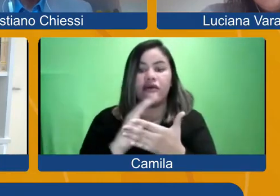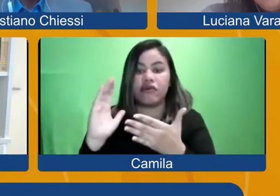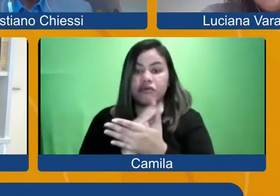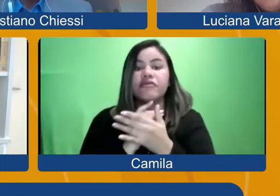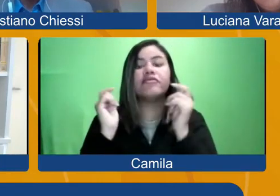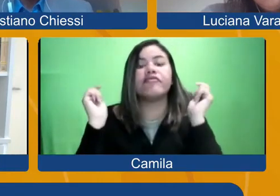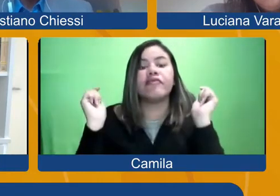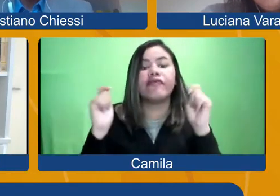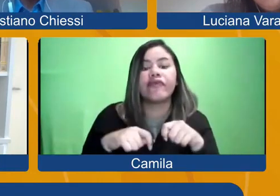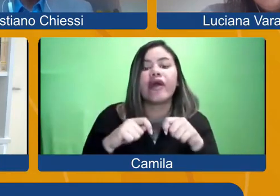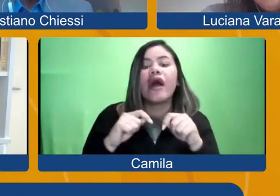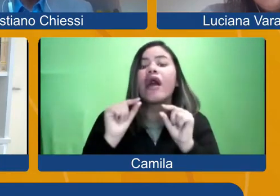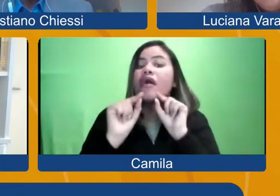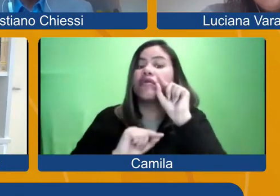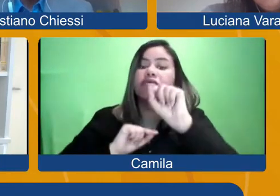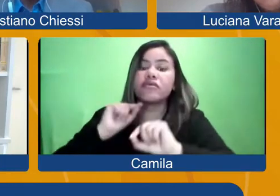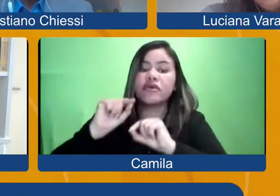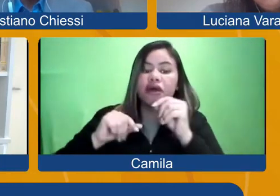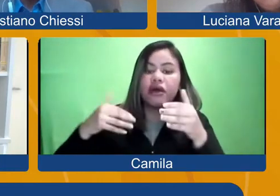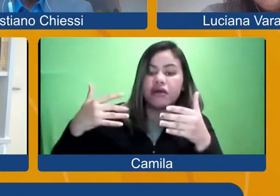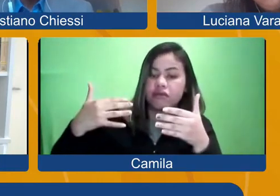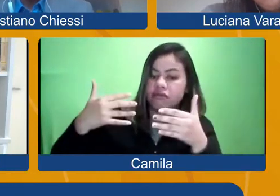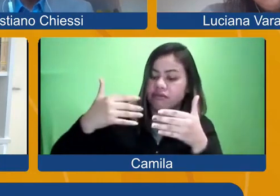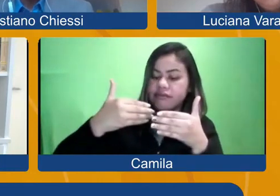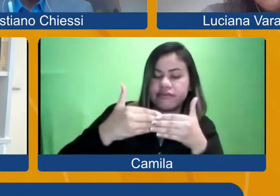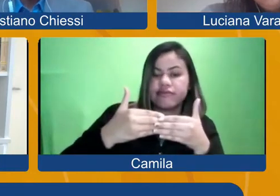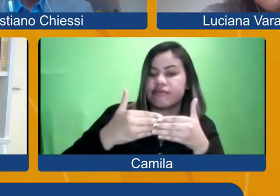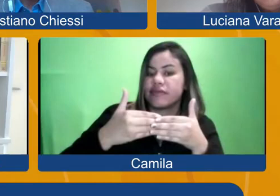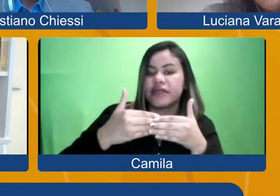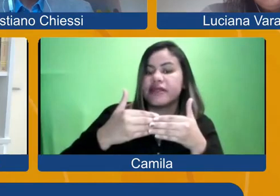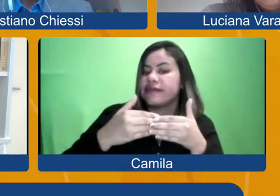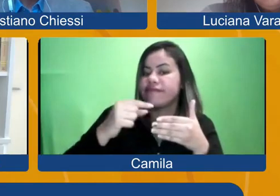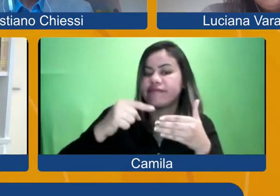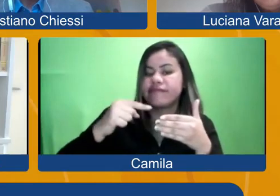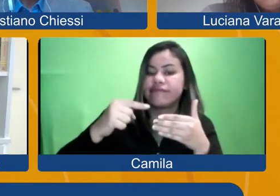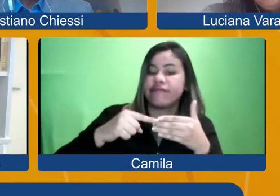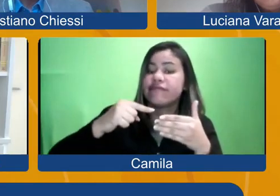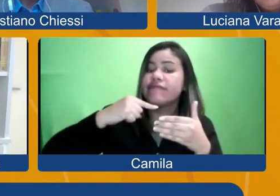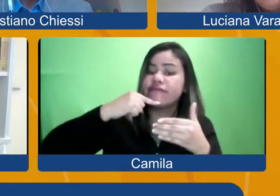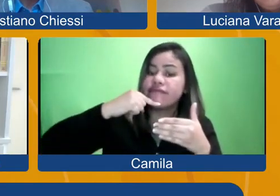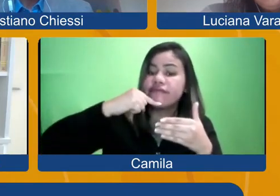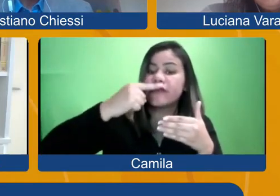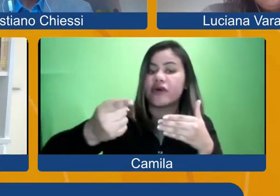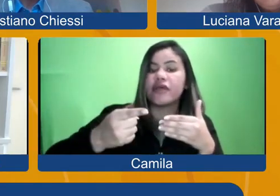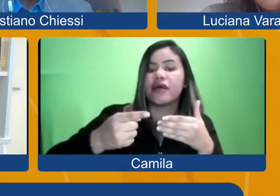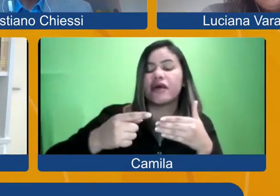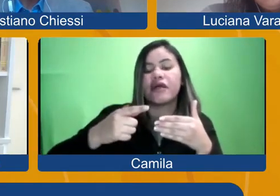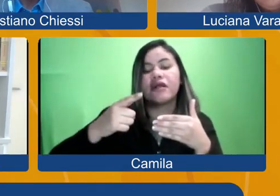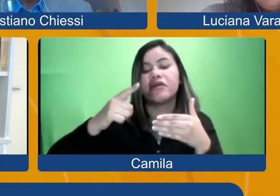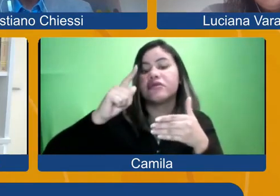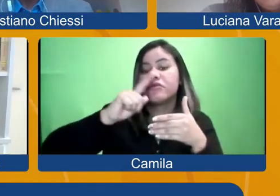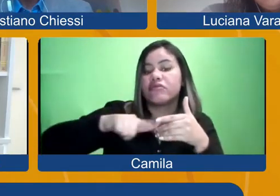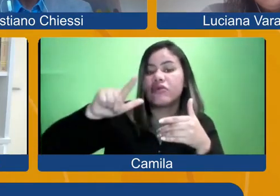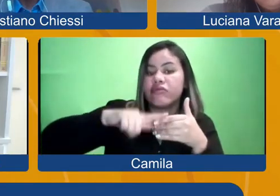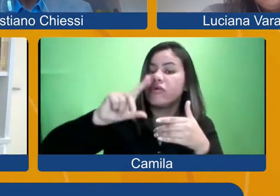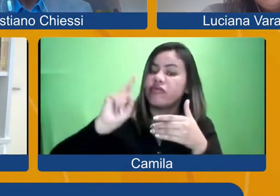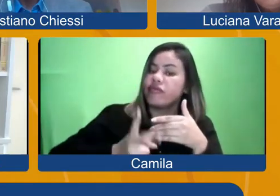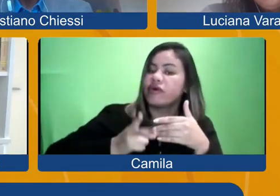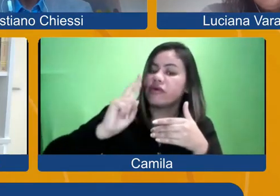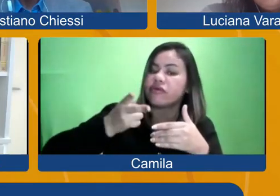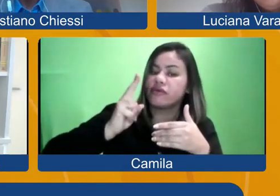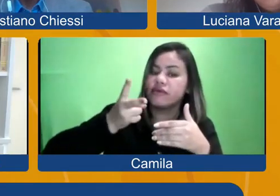pode ter, né, chegado nesse ponto de não retorno, né, em que as mudanças ocorridas